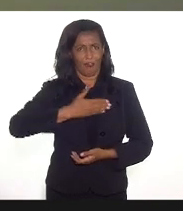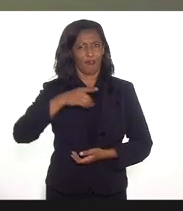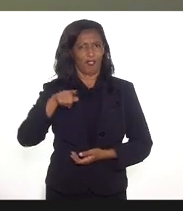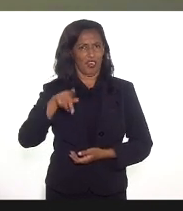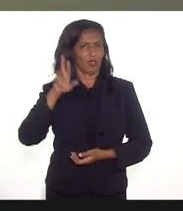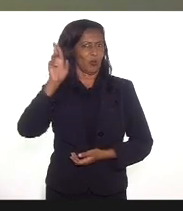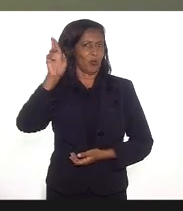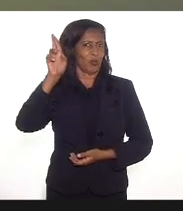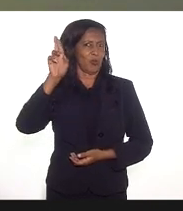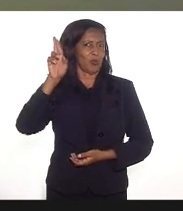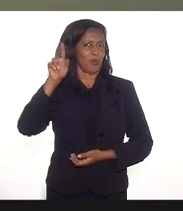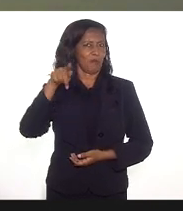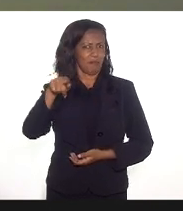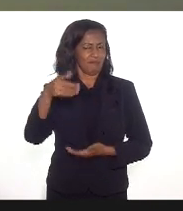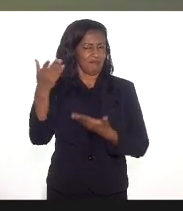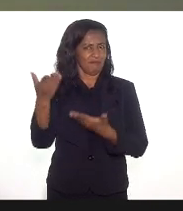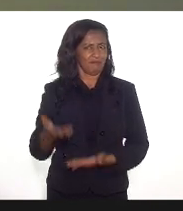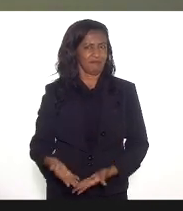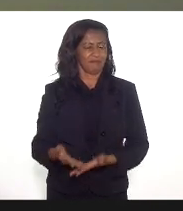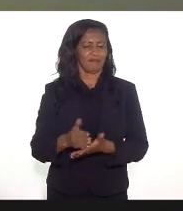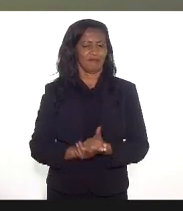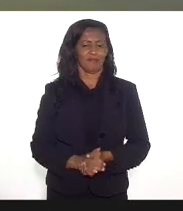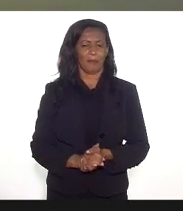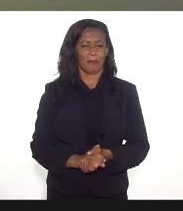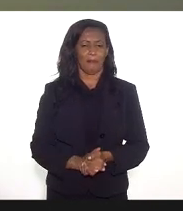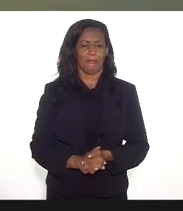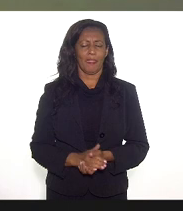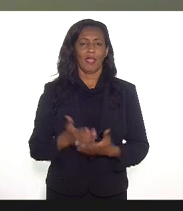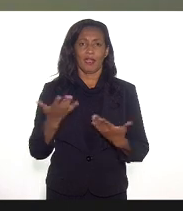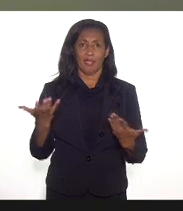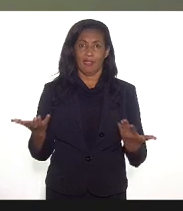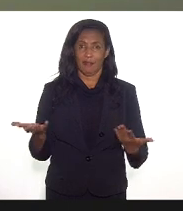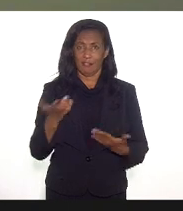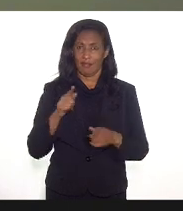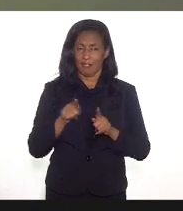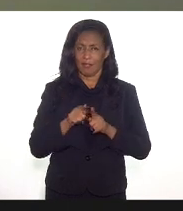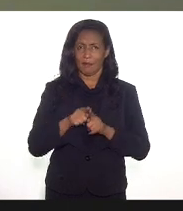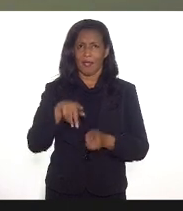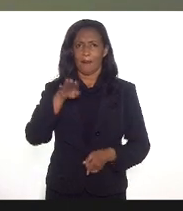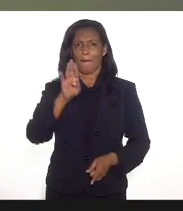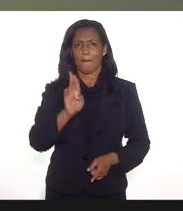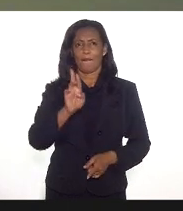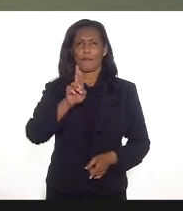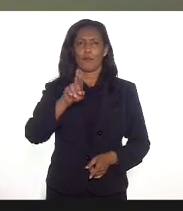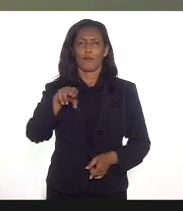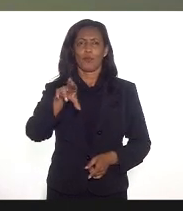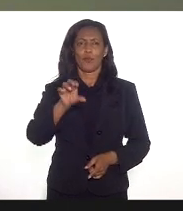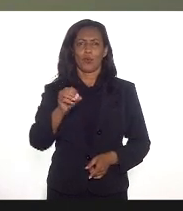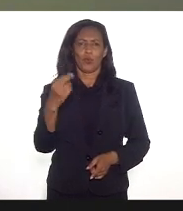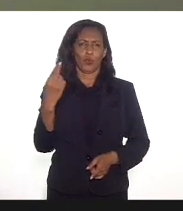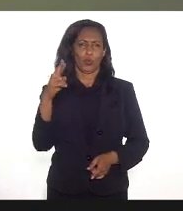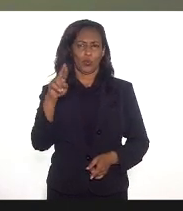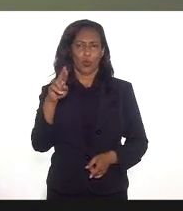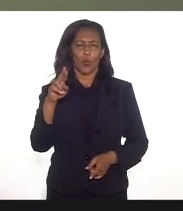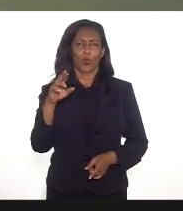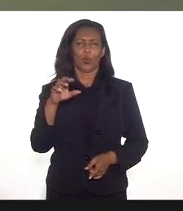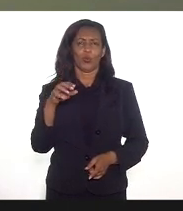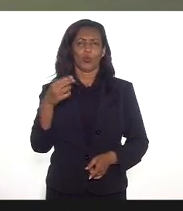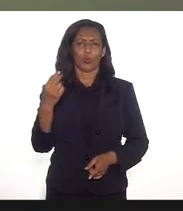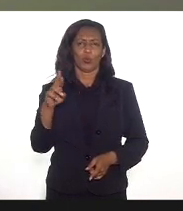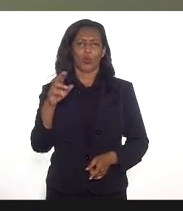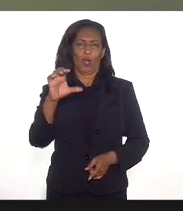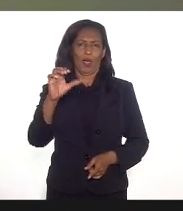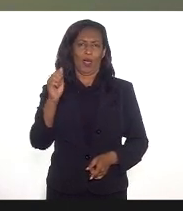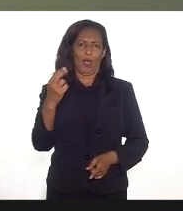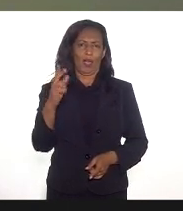que será comandada pelo senhor. Quero fazer um cumprimento fraterno ao professor Bruno Sobral, ao doutor Carlos Alberto Lopes, com